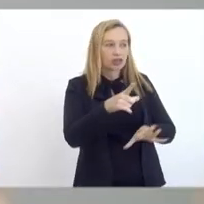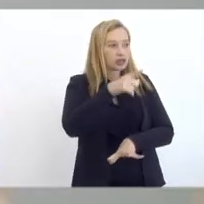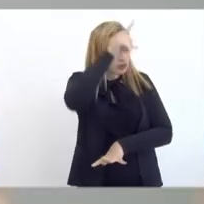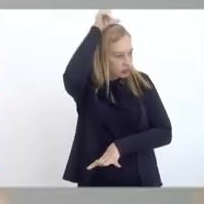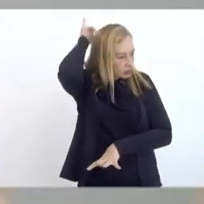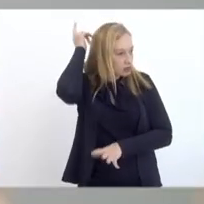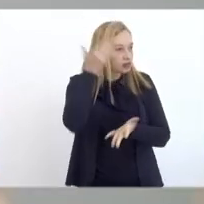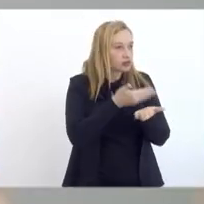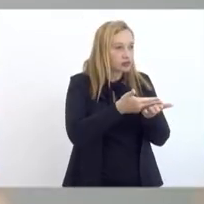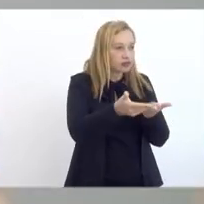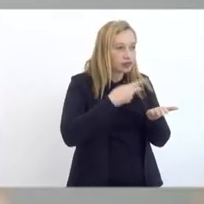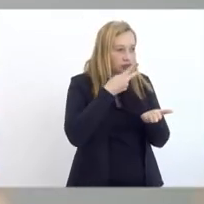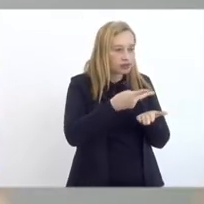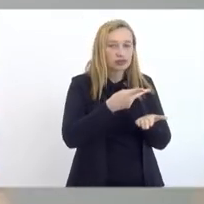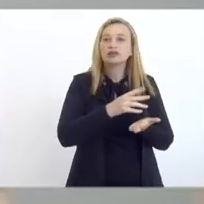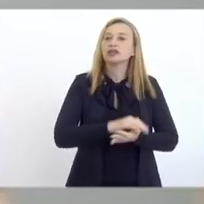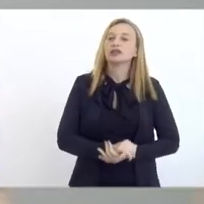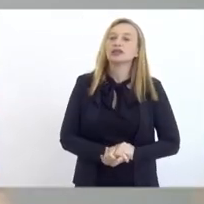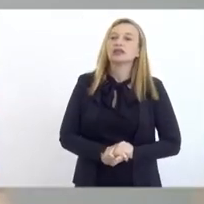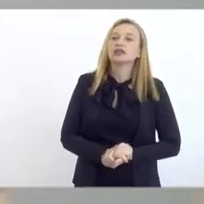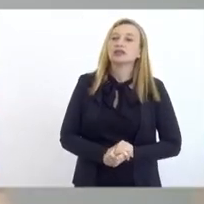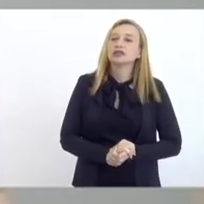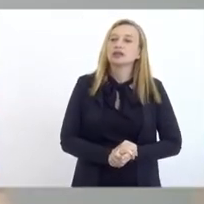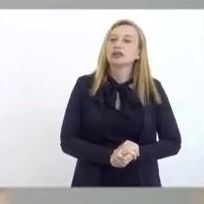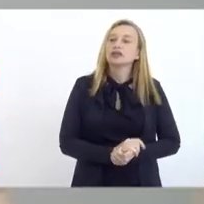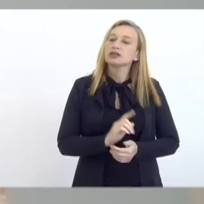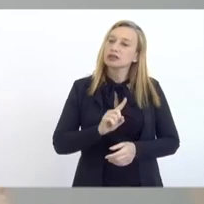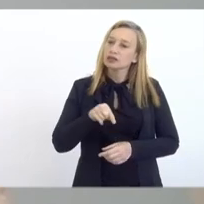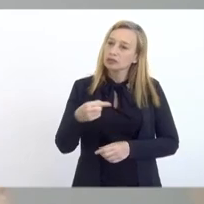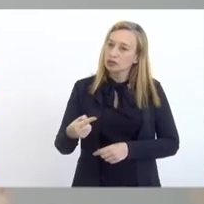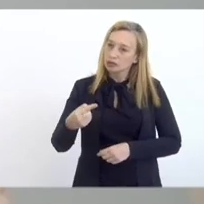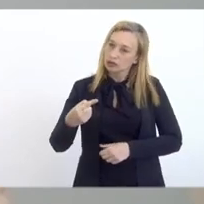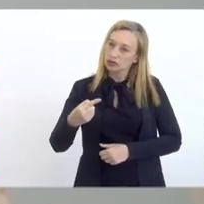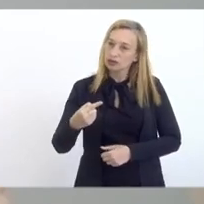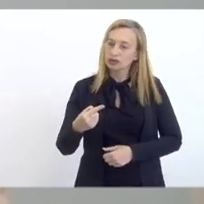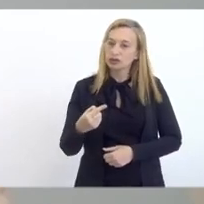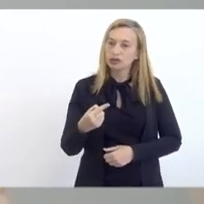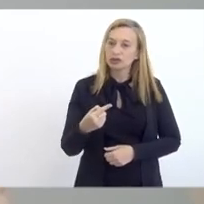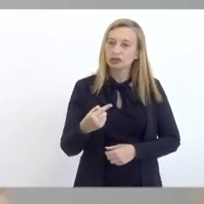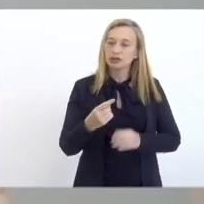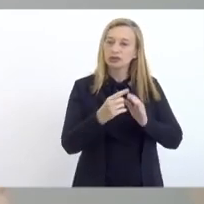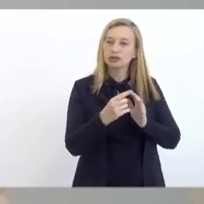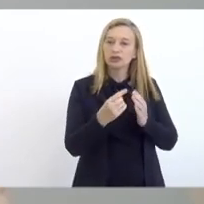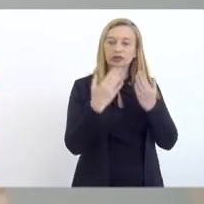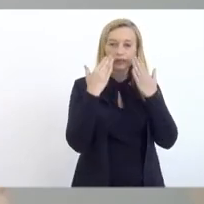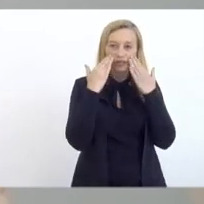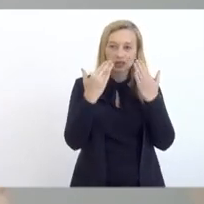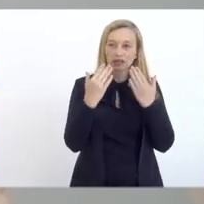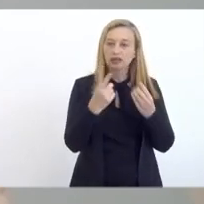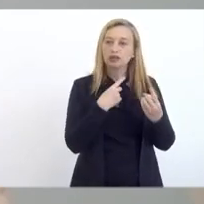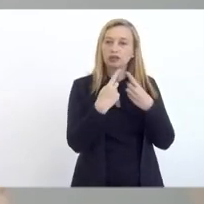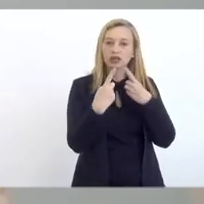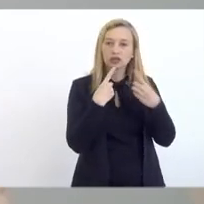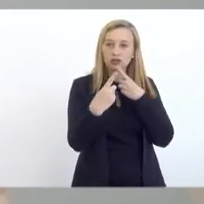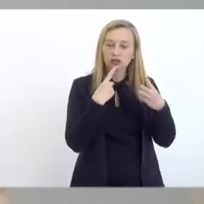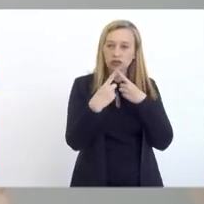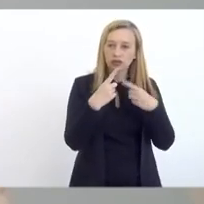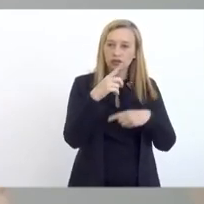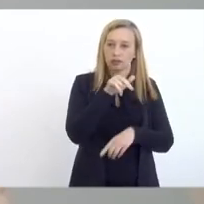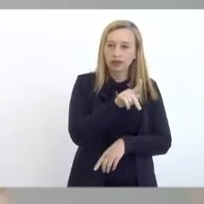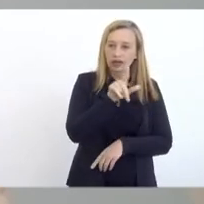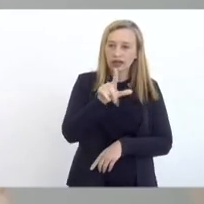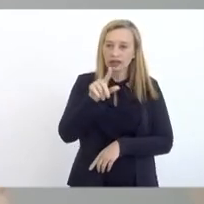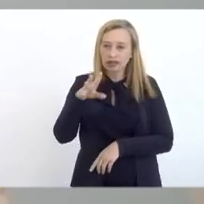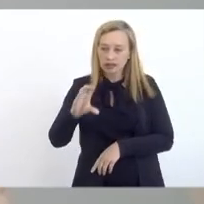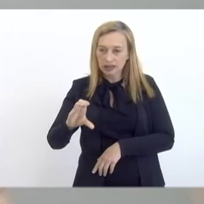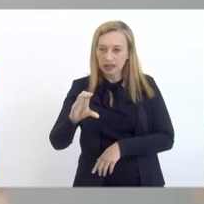considerações iniciais e, na sequência, as apresentações para discussão tanto do PLC